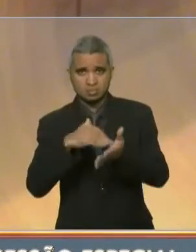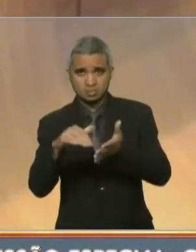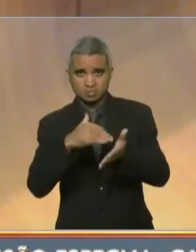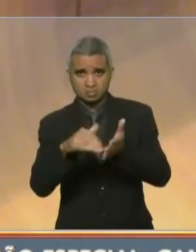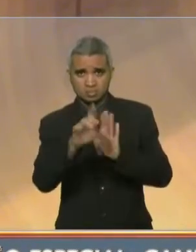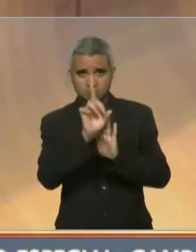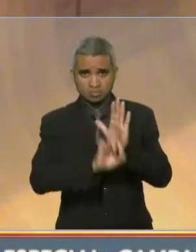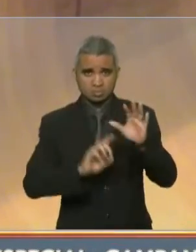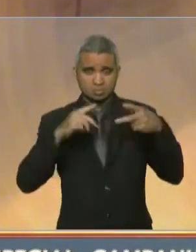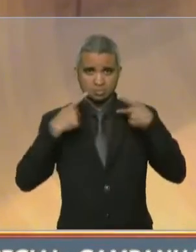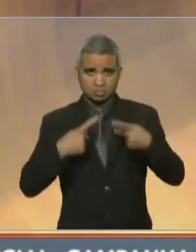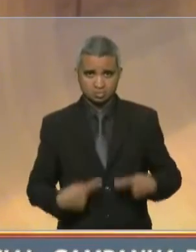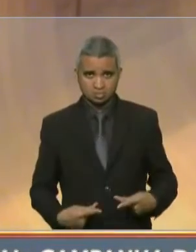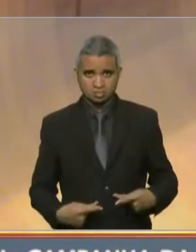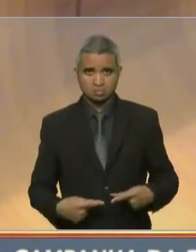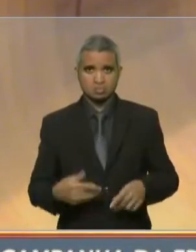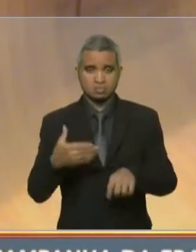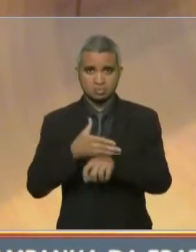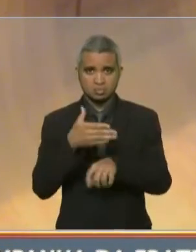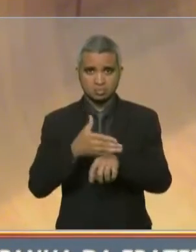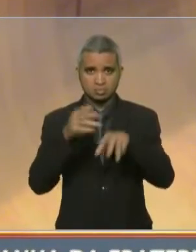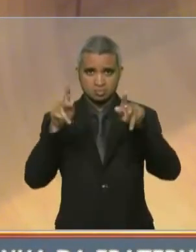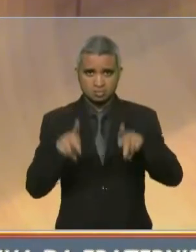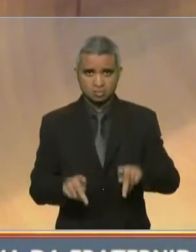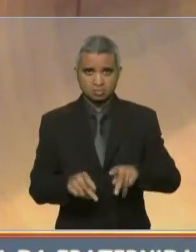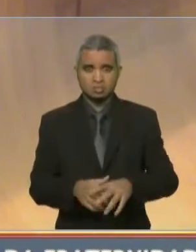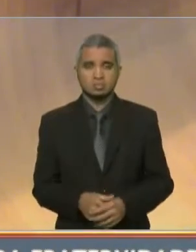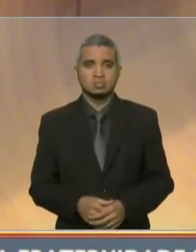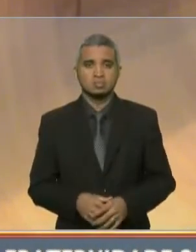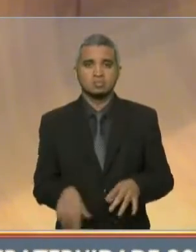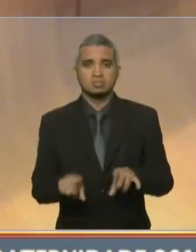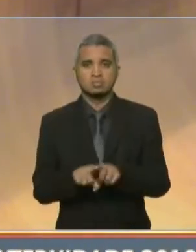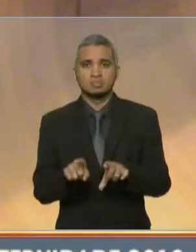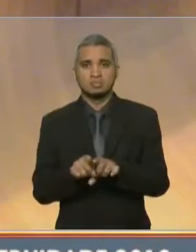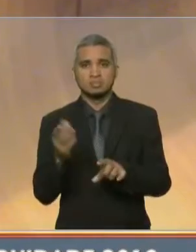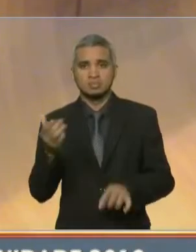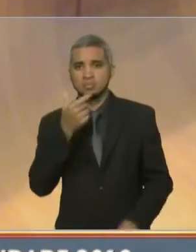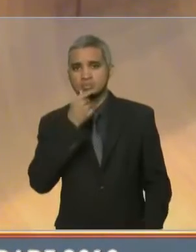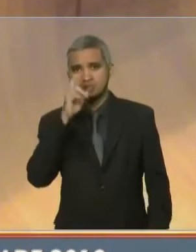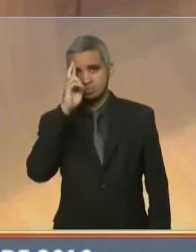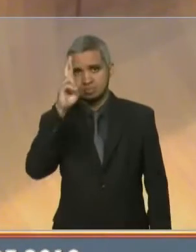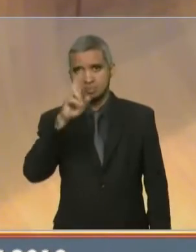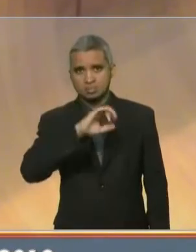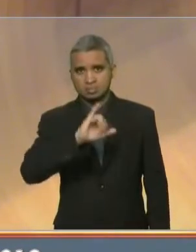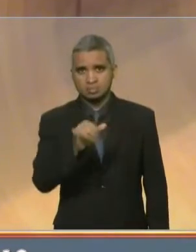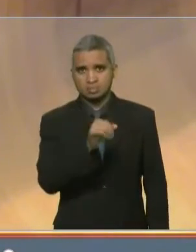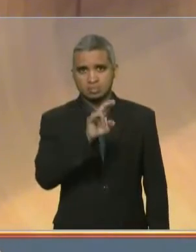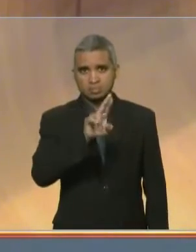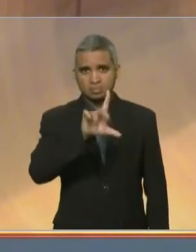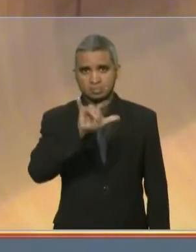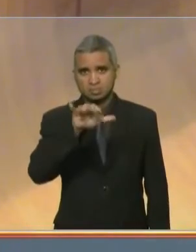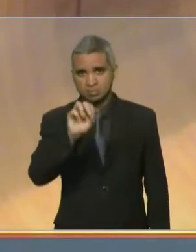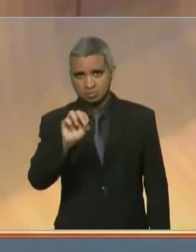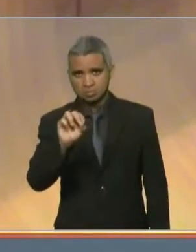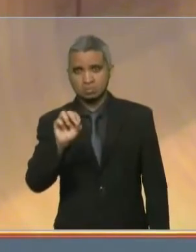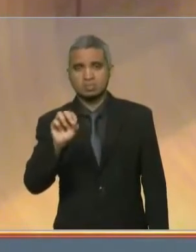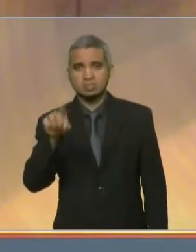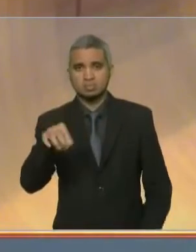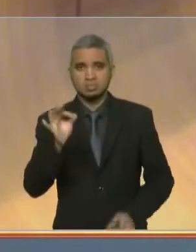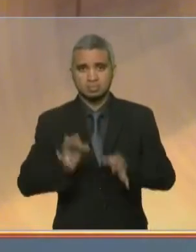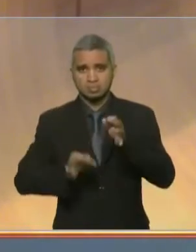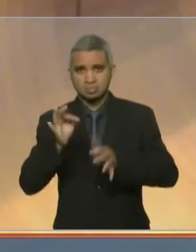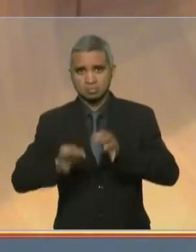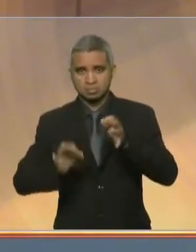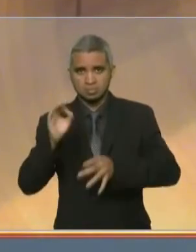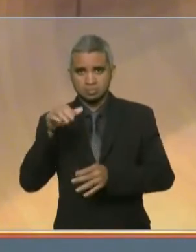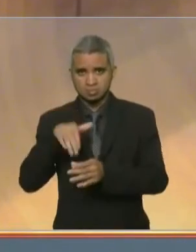Popular, excelentíssimo senhor Júlio Prazeres, juiz eleitoral e neste ato